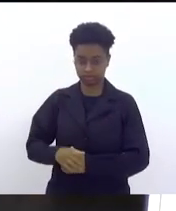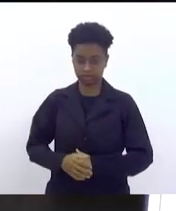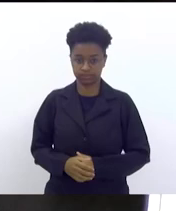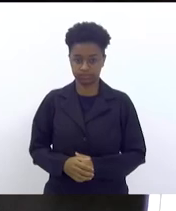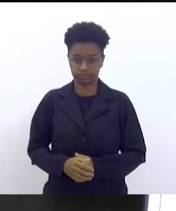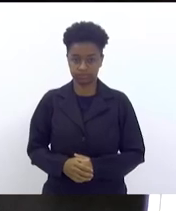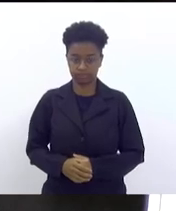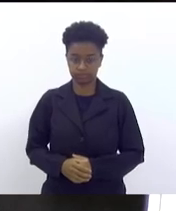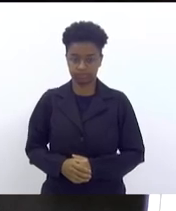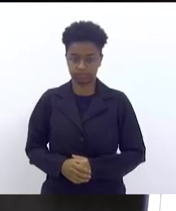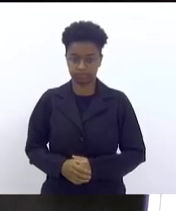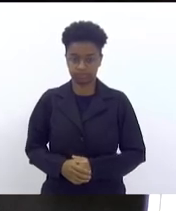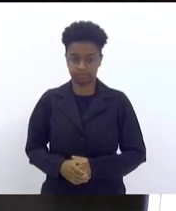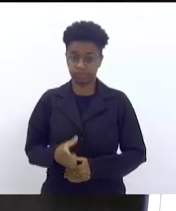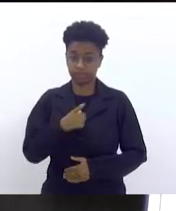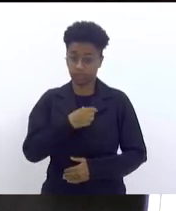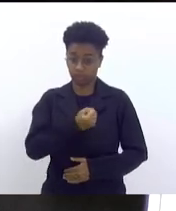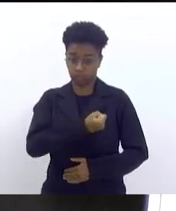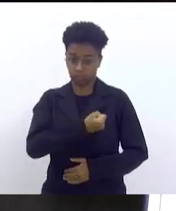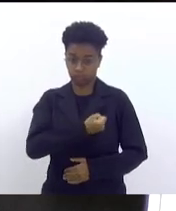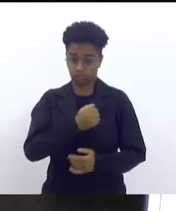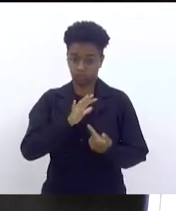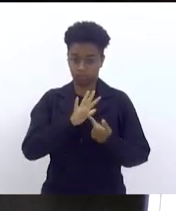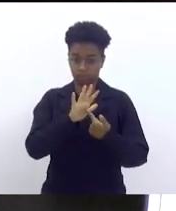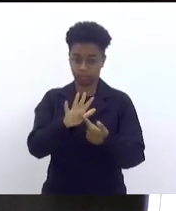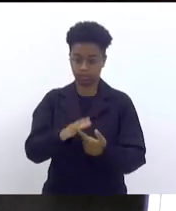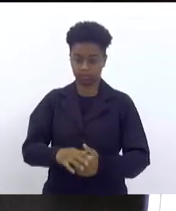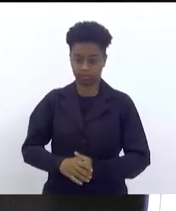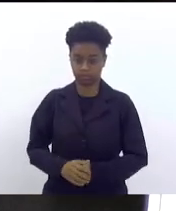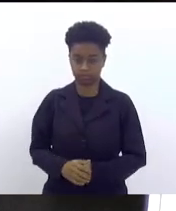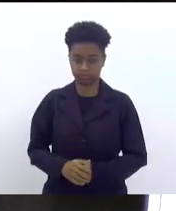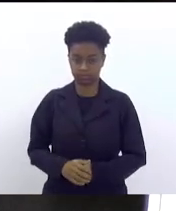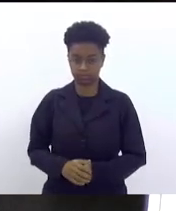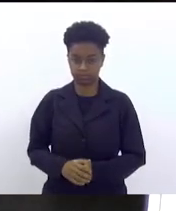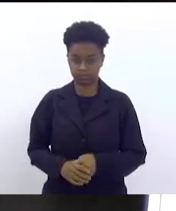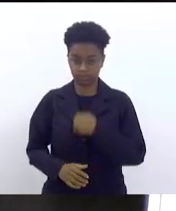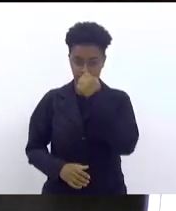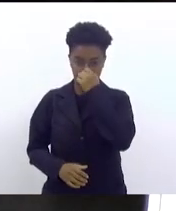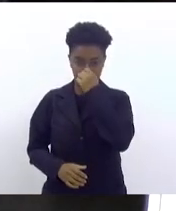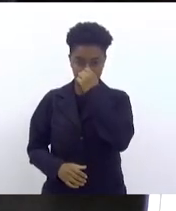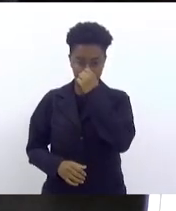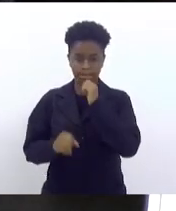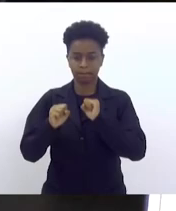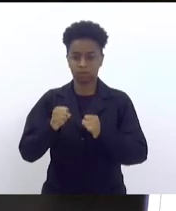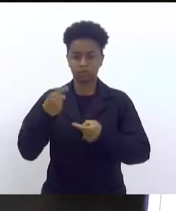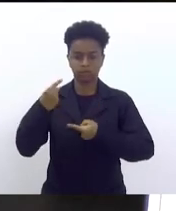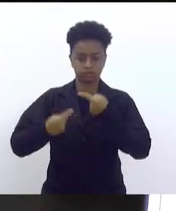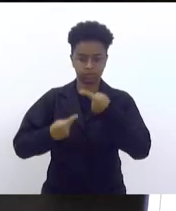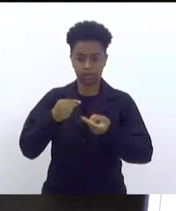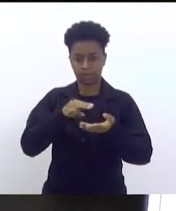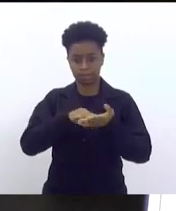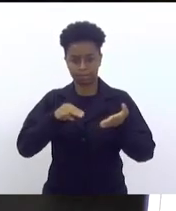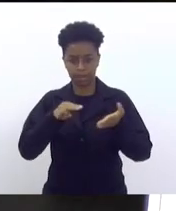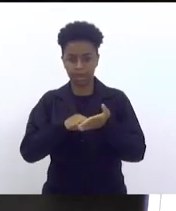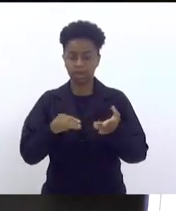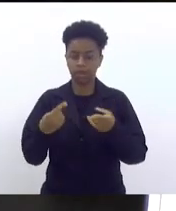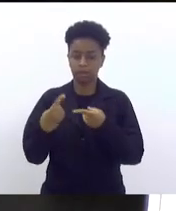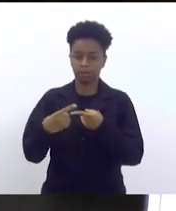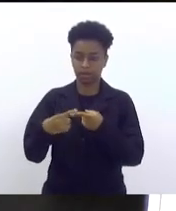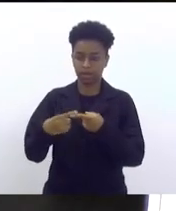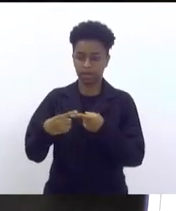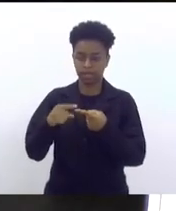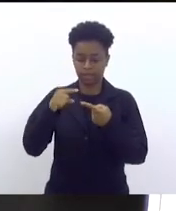nós temos números que mostram isso pode discutir método porque o tripé espiritualidade